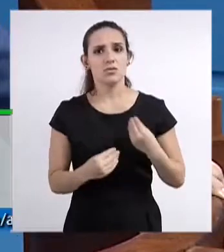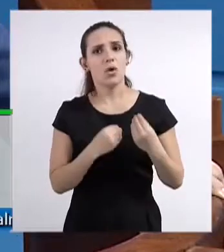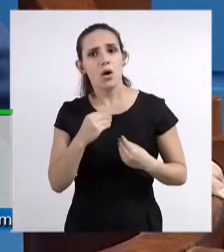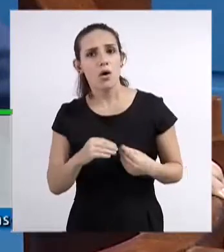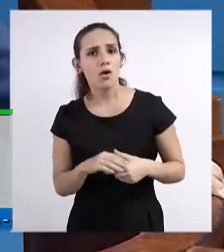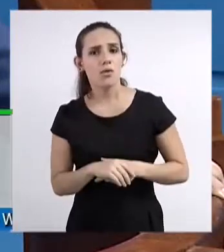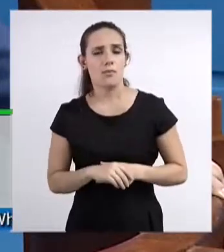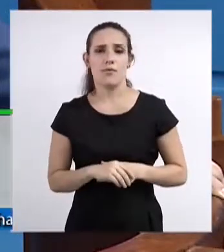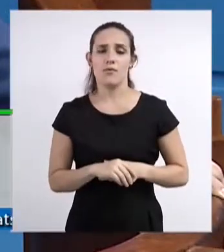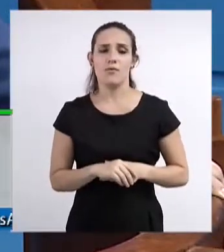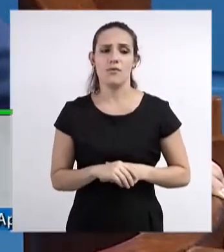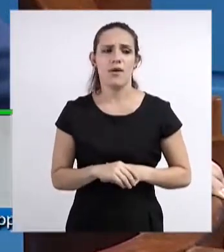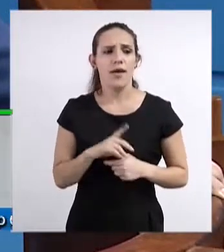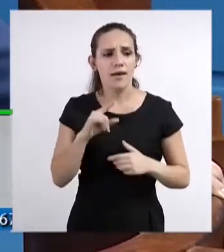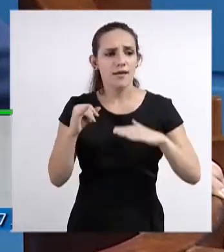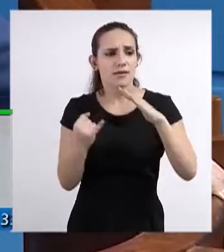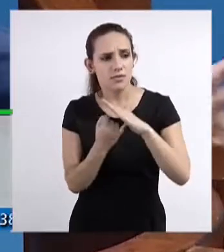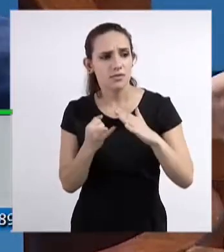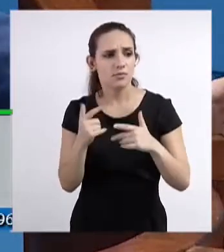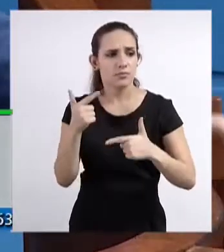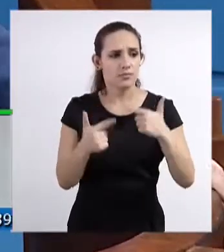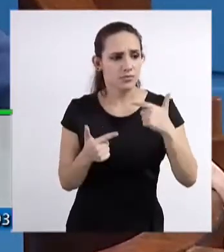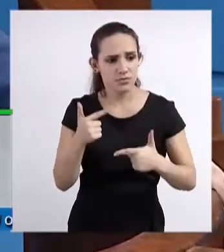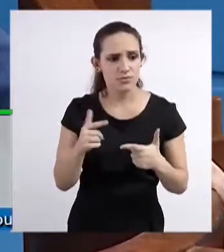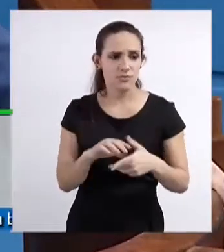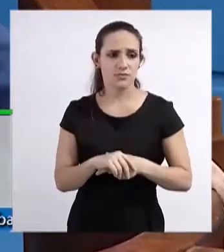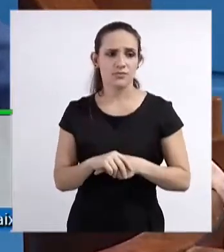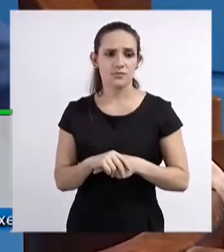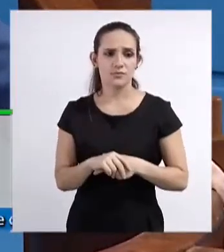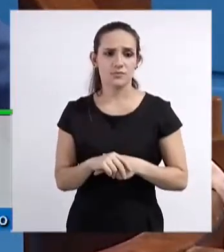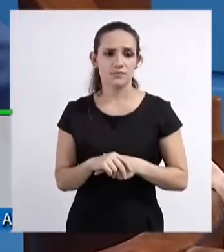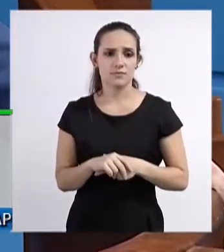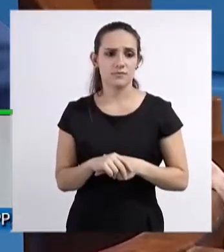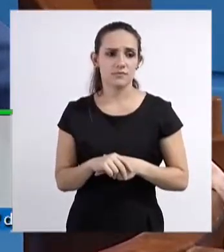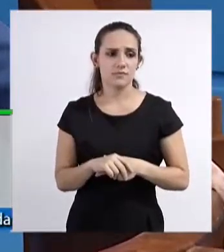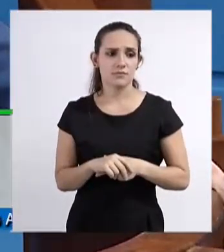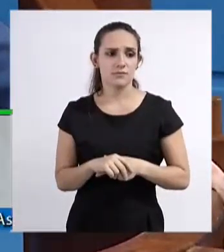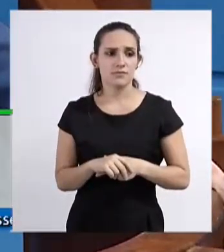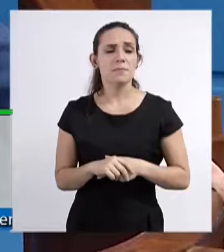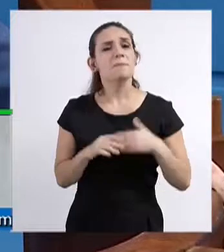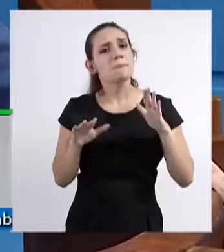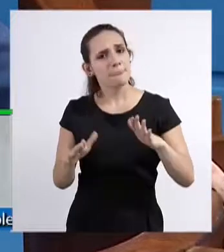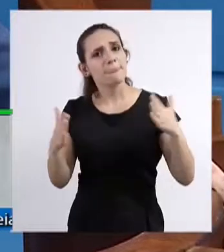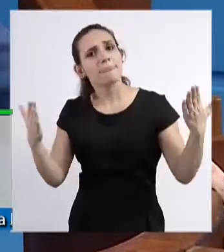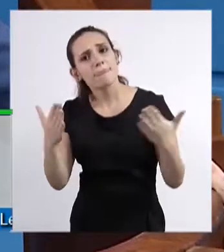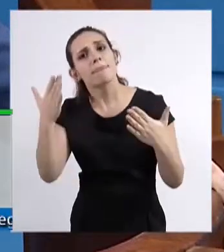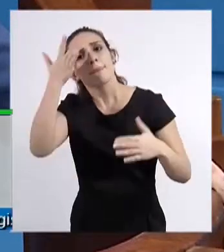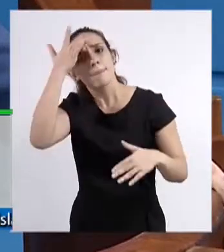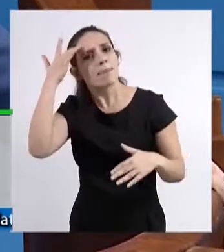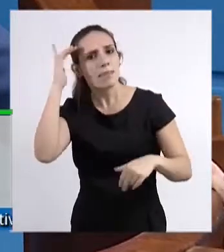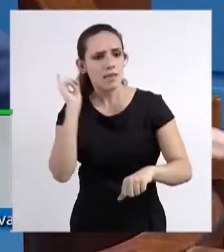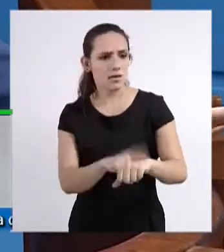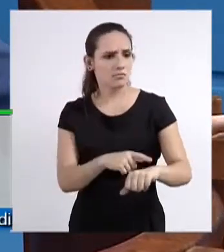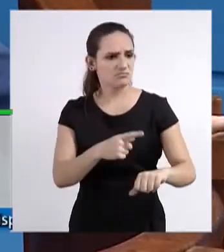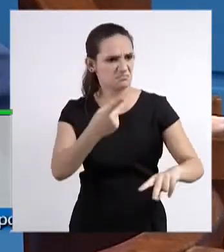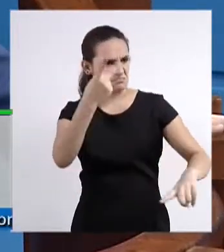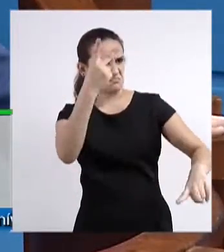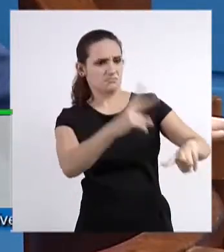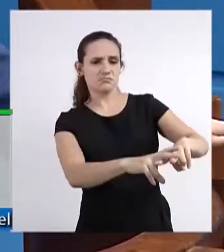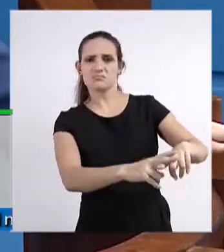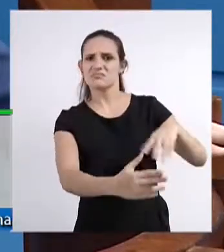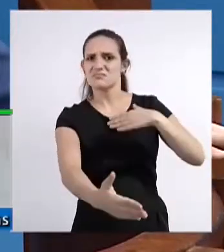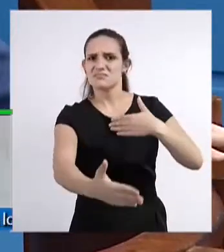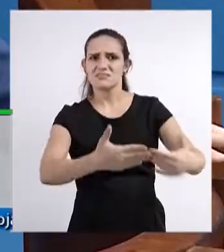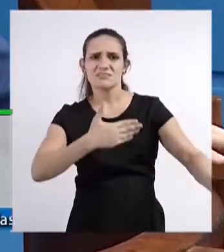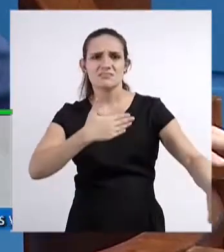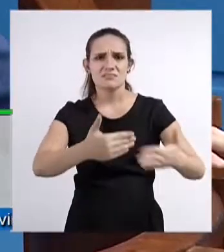as instituições econômicas, políticas que as pessoas são submetidas. As pessoas, quando decidem empreender, seja ela em